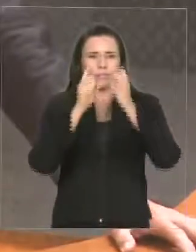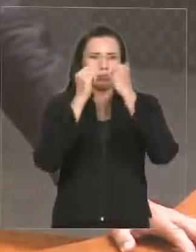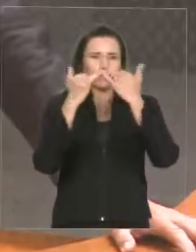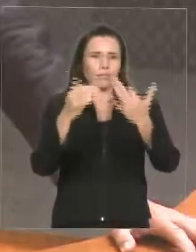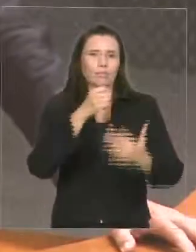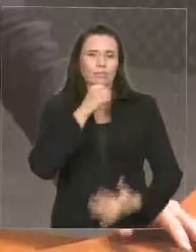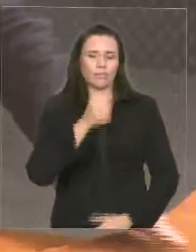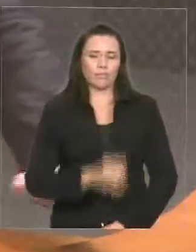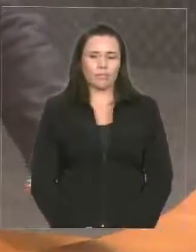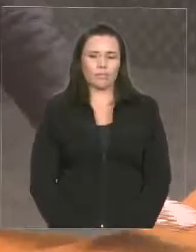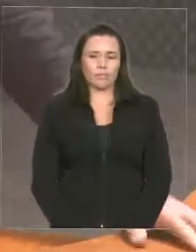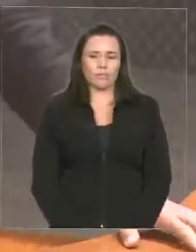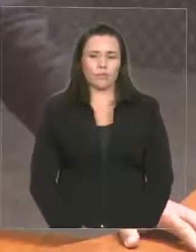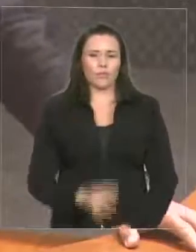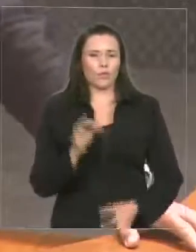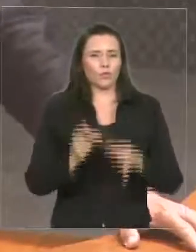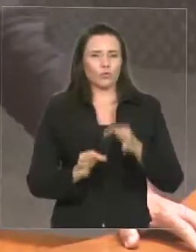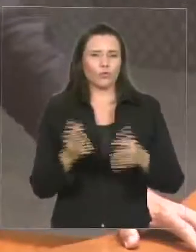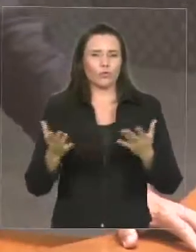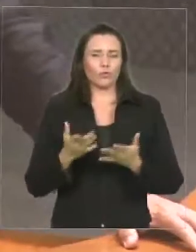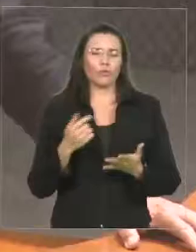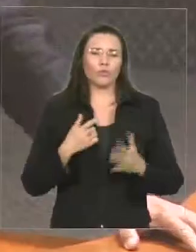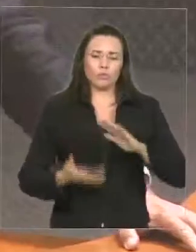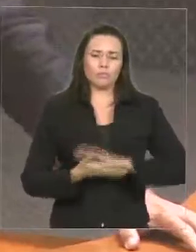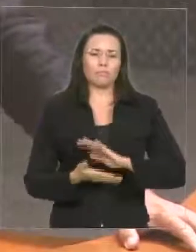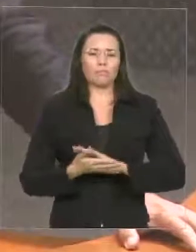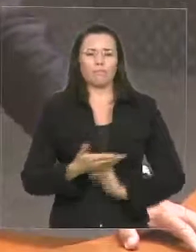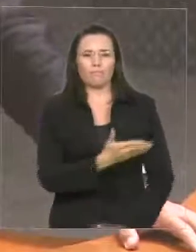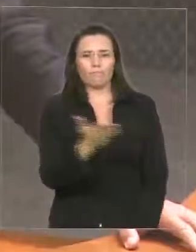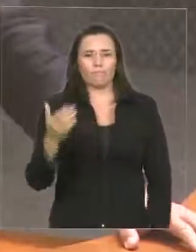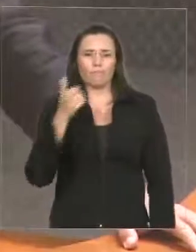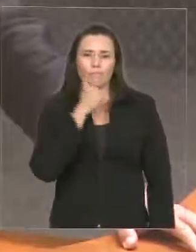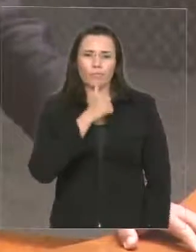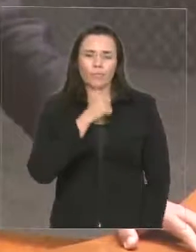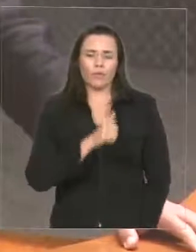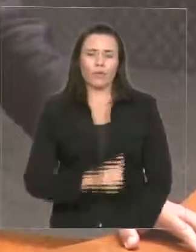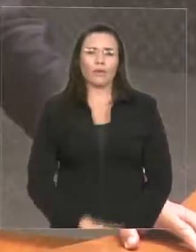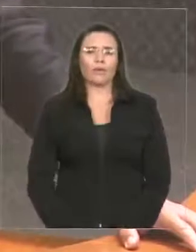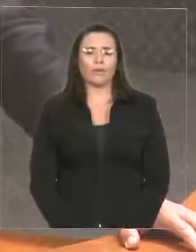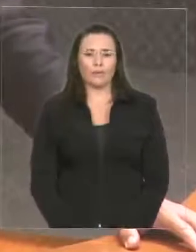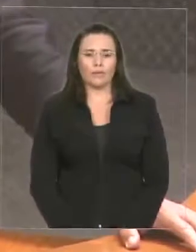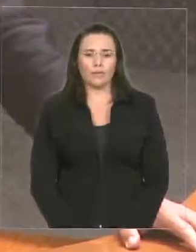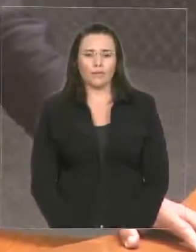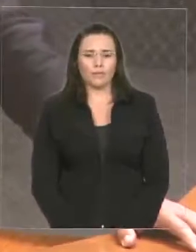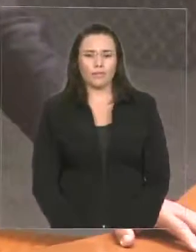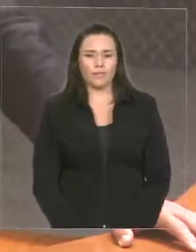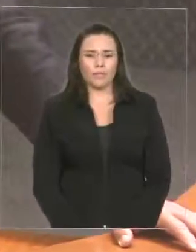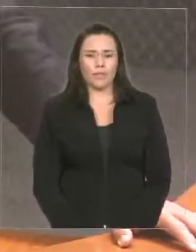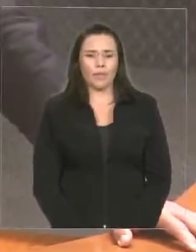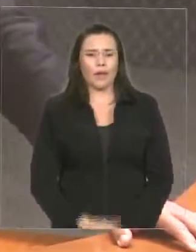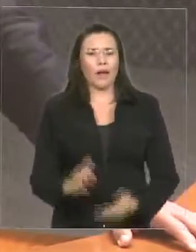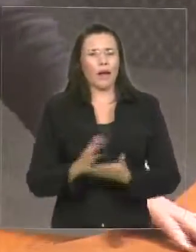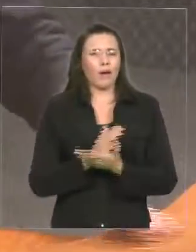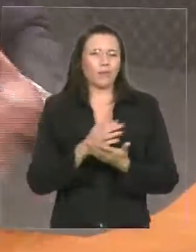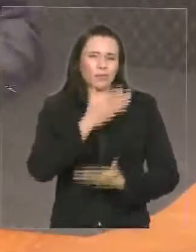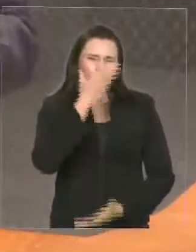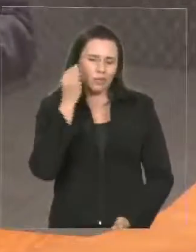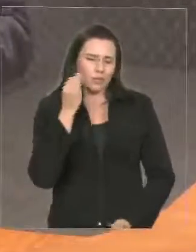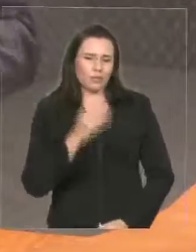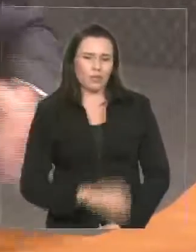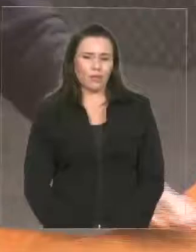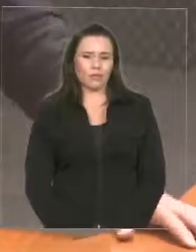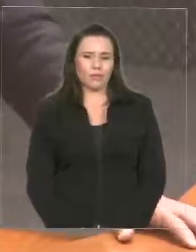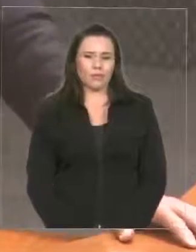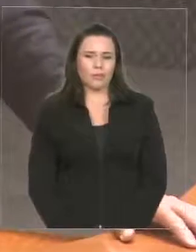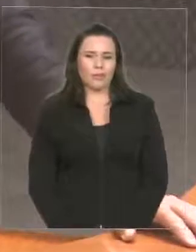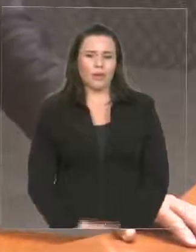Presidente, nada mais justo da homenagem às mulheres do que eu prestar homenagem, que muitos se esqueceram, à minha